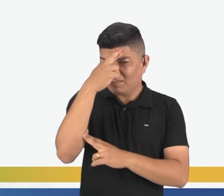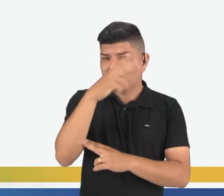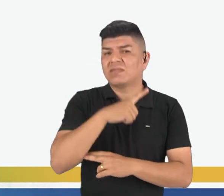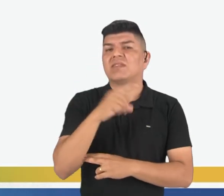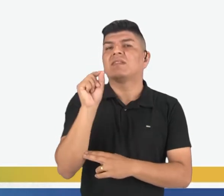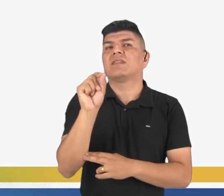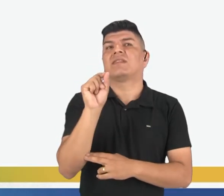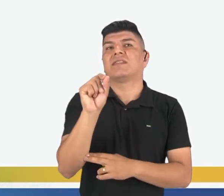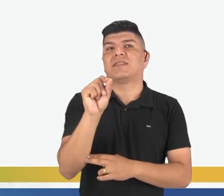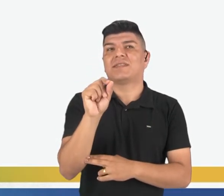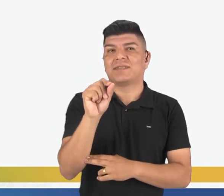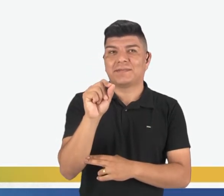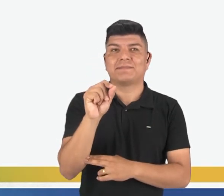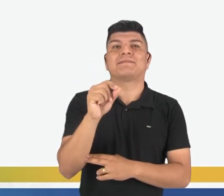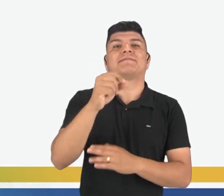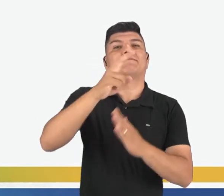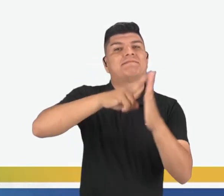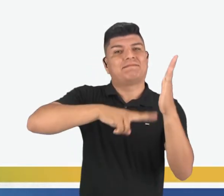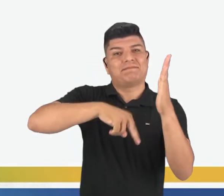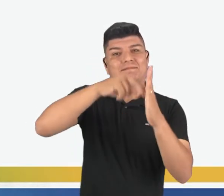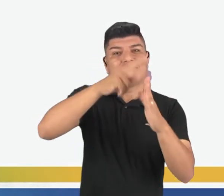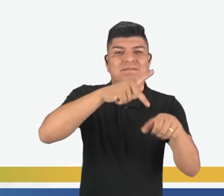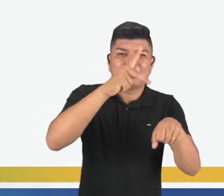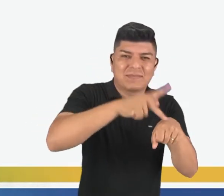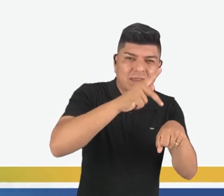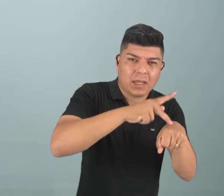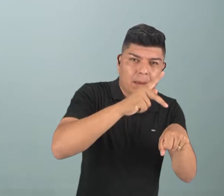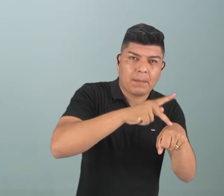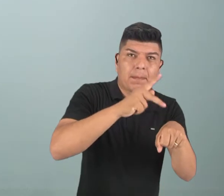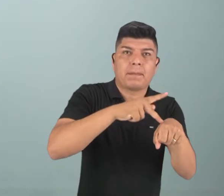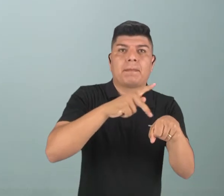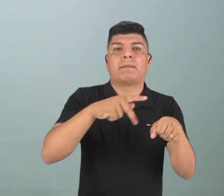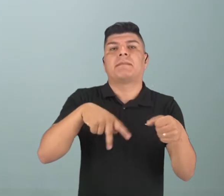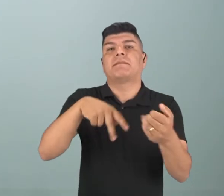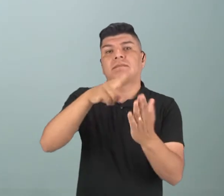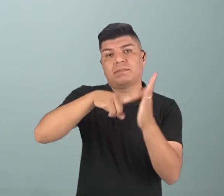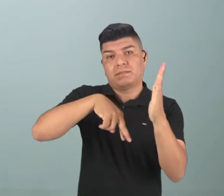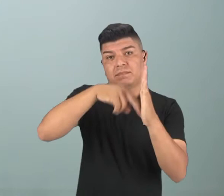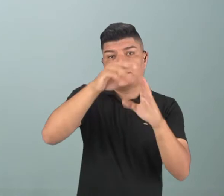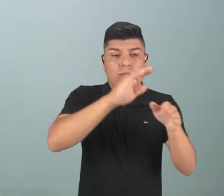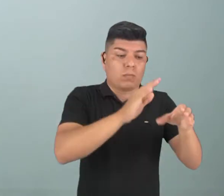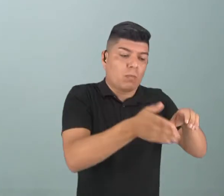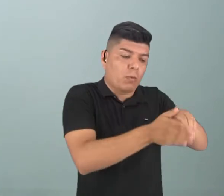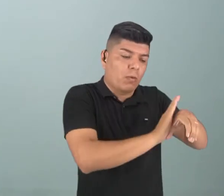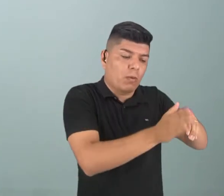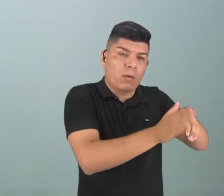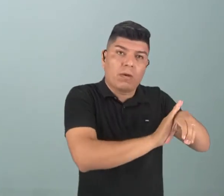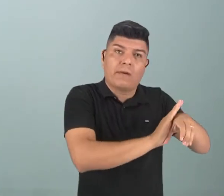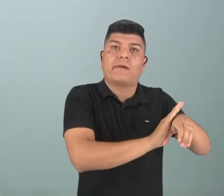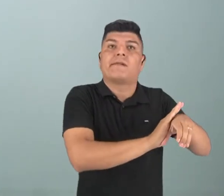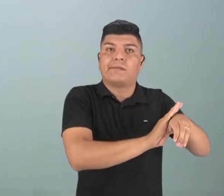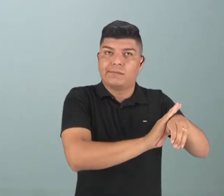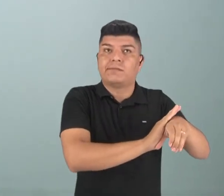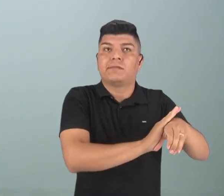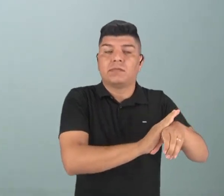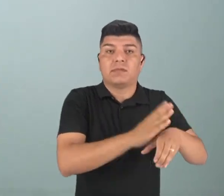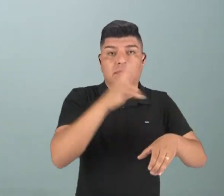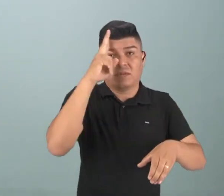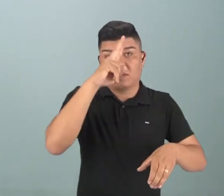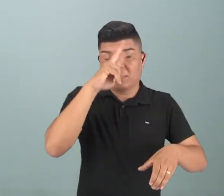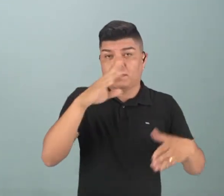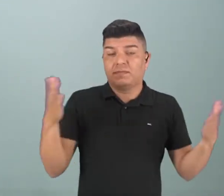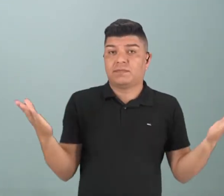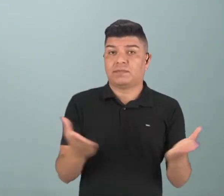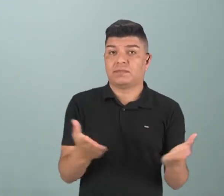tínhamos? Pinturas rupestres, não é verdade? Então, são as pinturas nas cavernas. Lembrando que se hoje